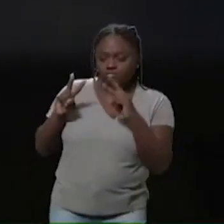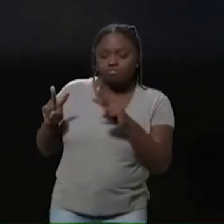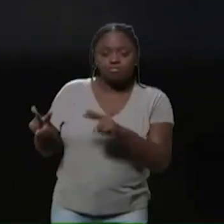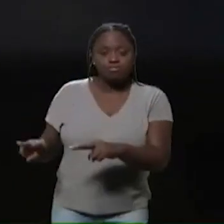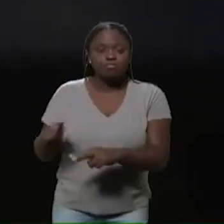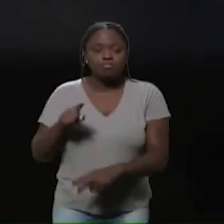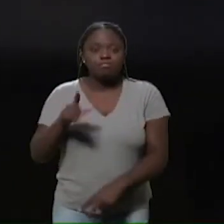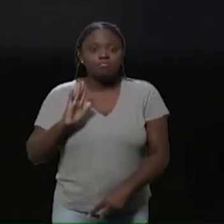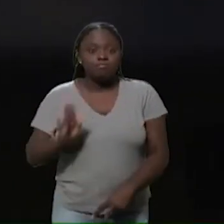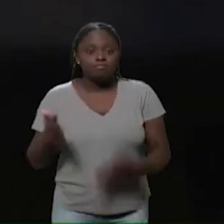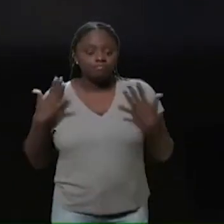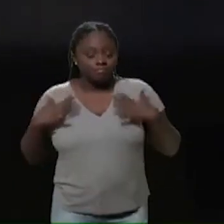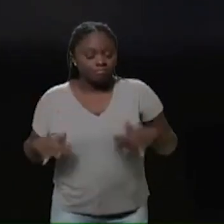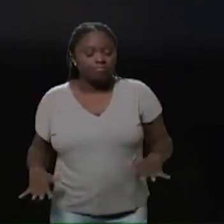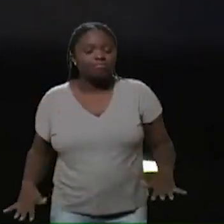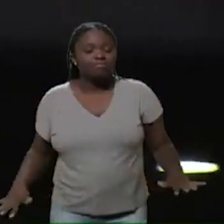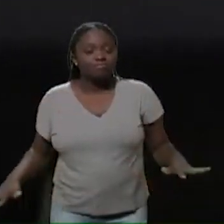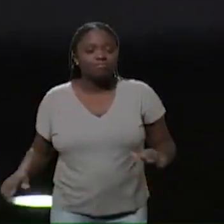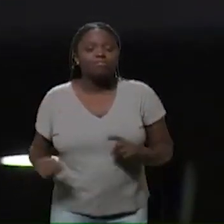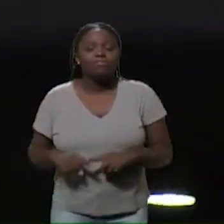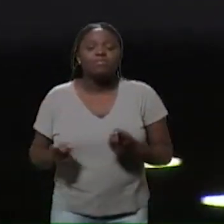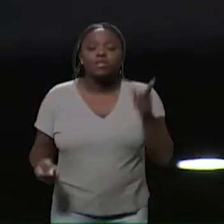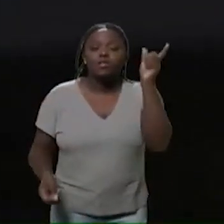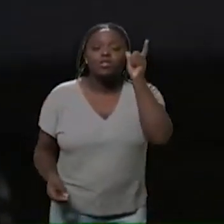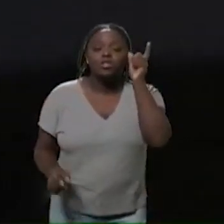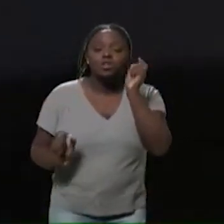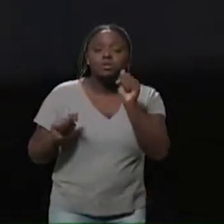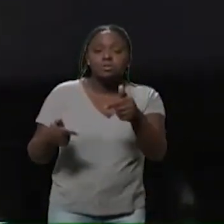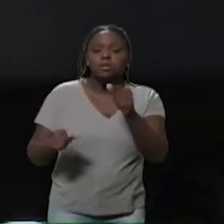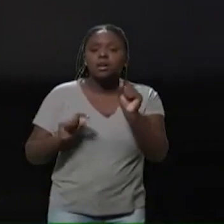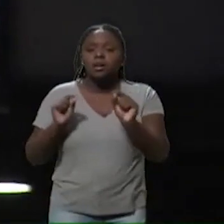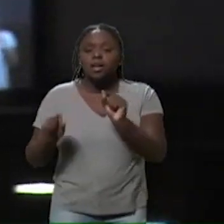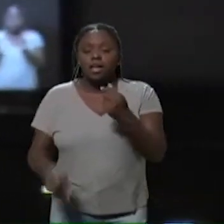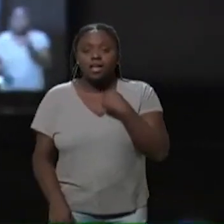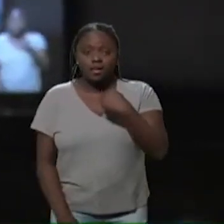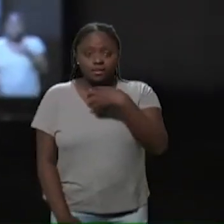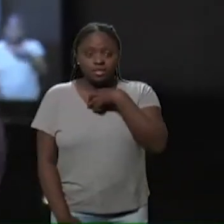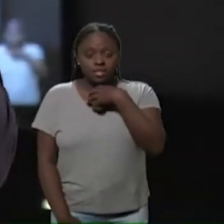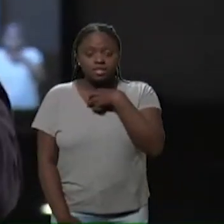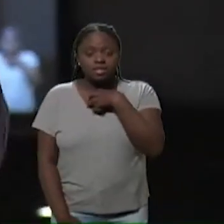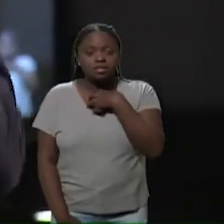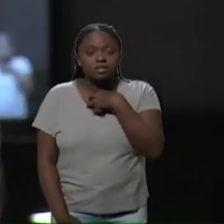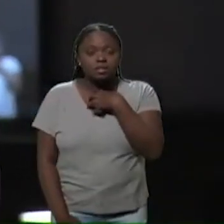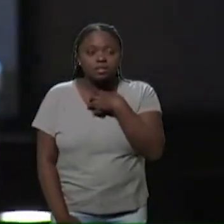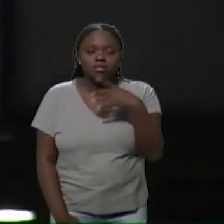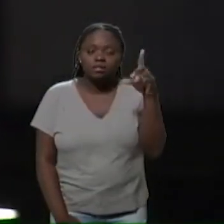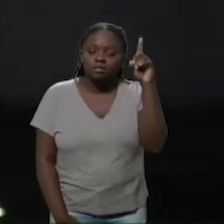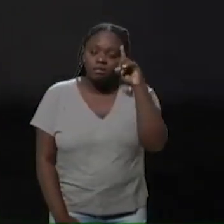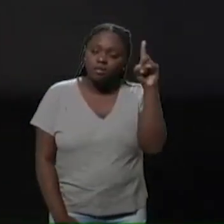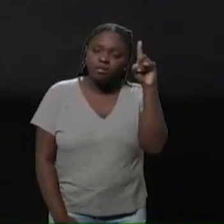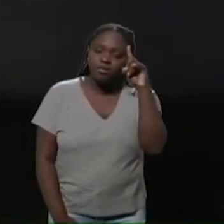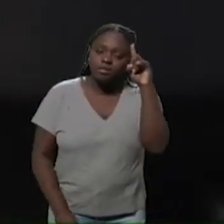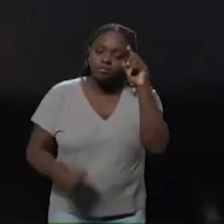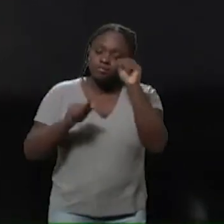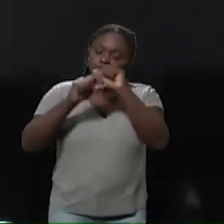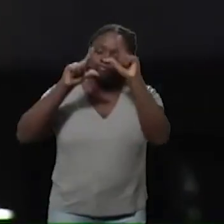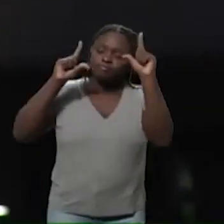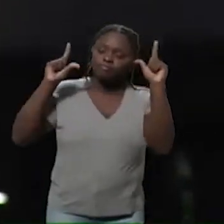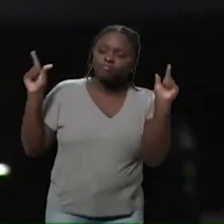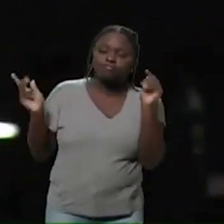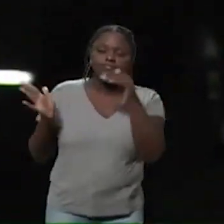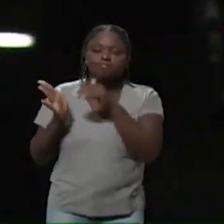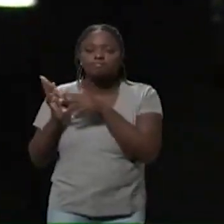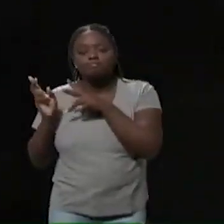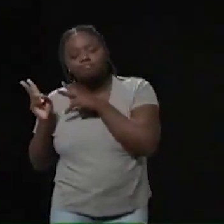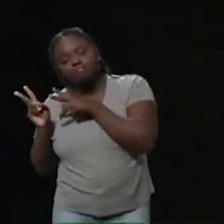brancas. Mas você sabe o que, é que o diabo faz? A impressão que eu sinto, o que eu sinto, é que todo dia, da hora que eu acordo, da hora que eu durmo,